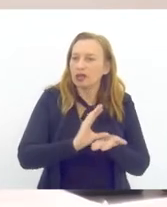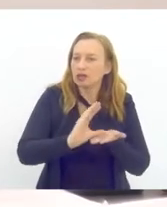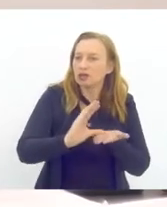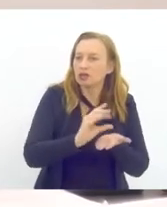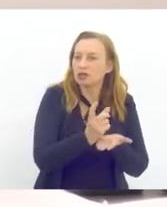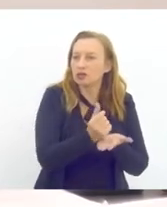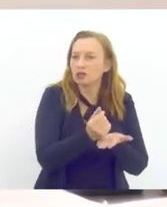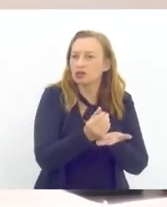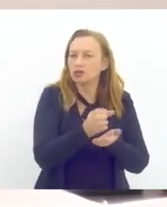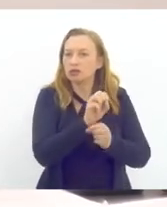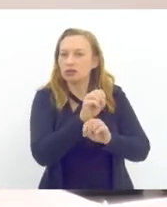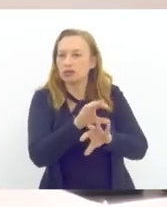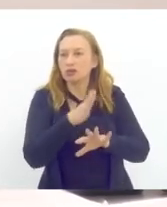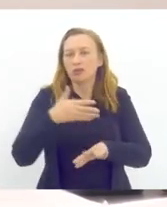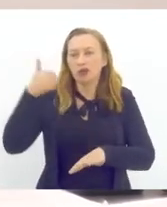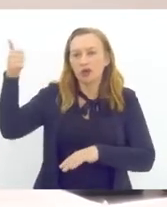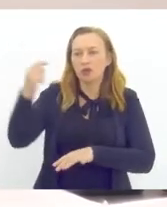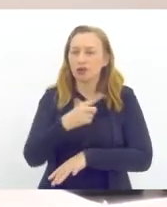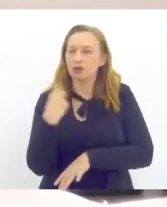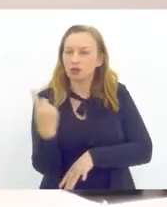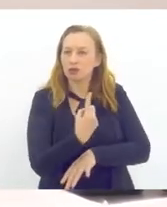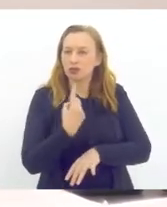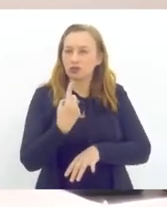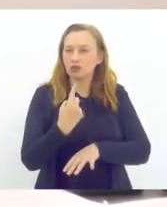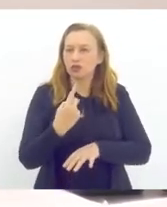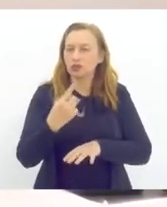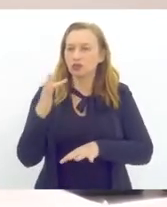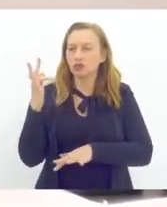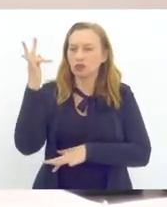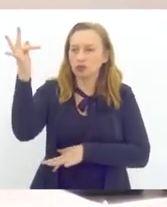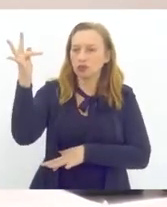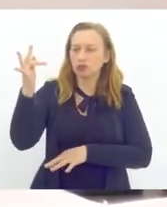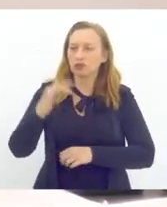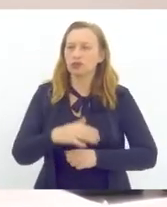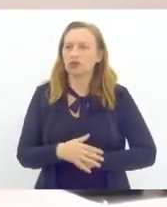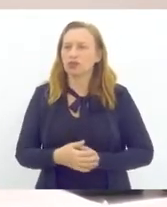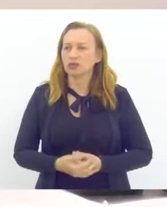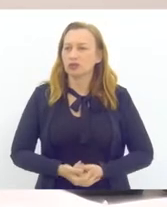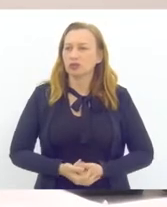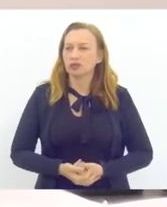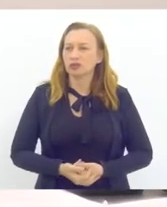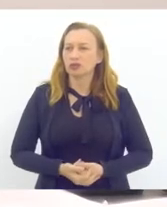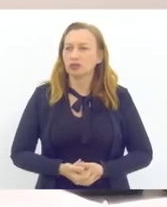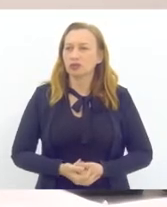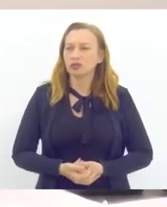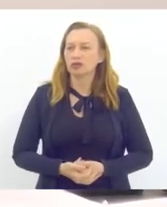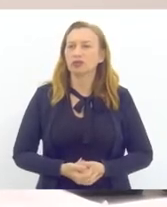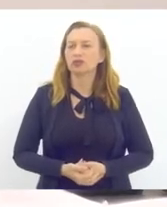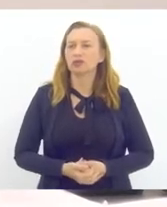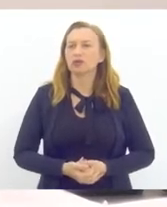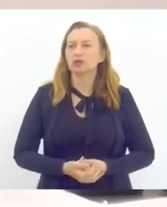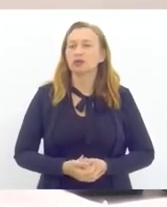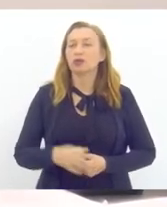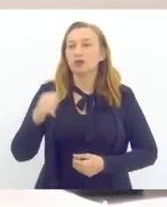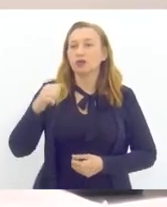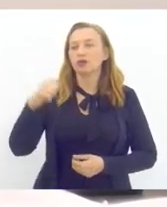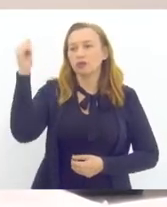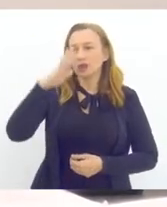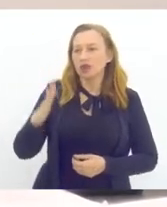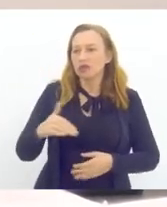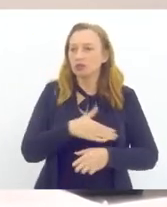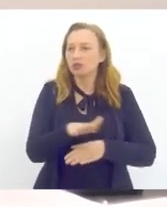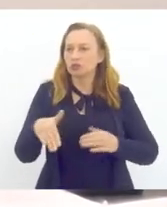educação, melhor para o nosso futuro. Ao mesmo tempo, o Brasil todo está estreando